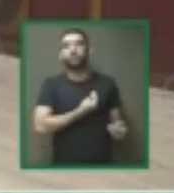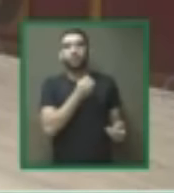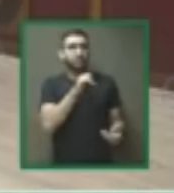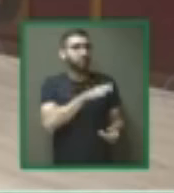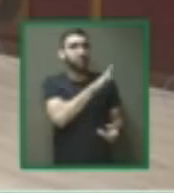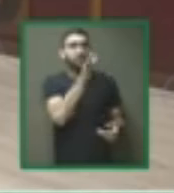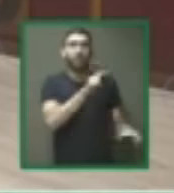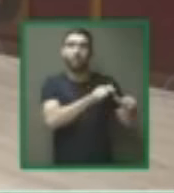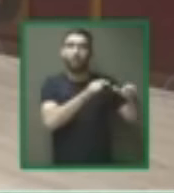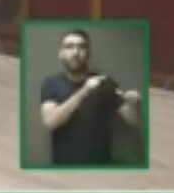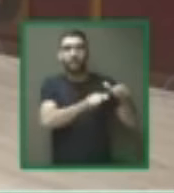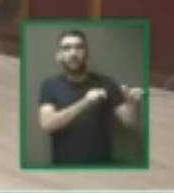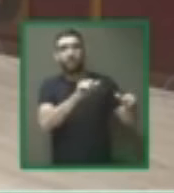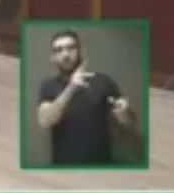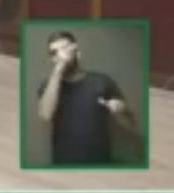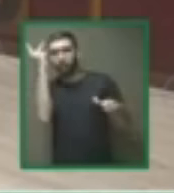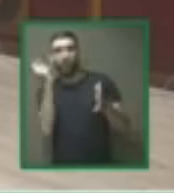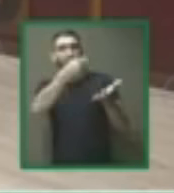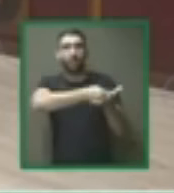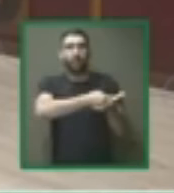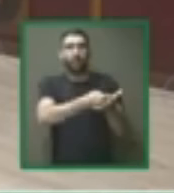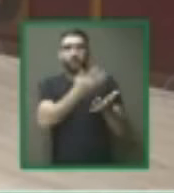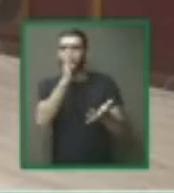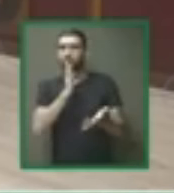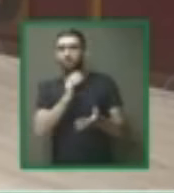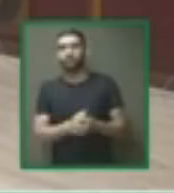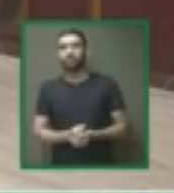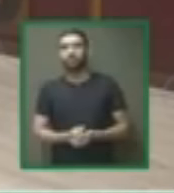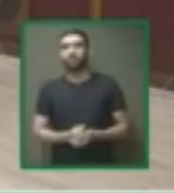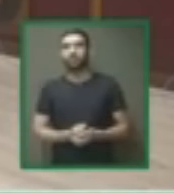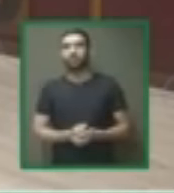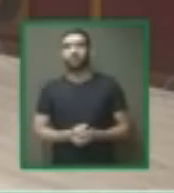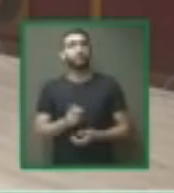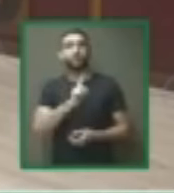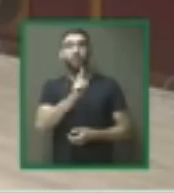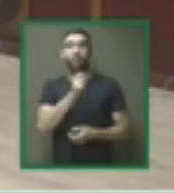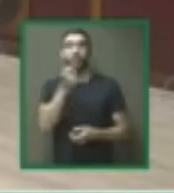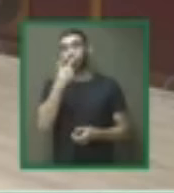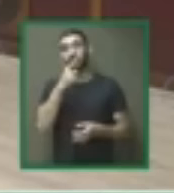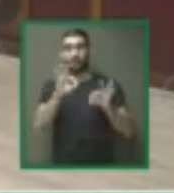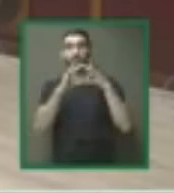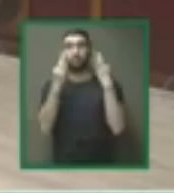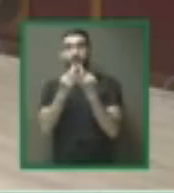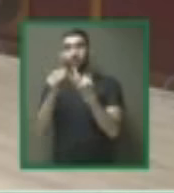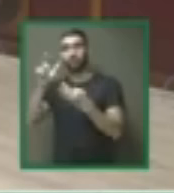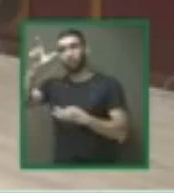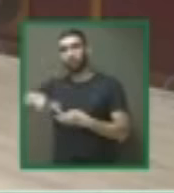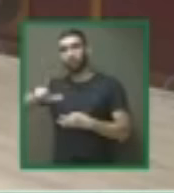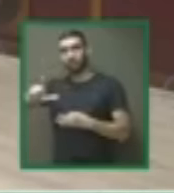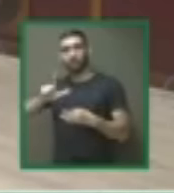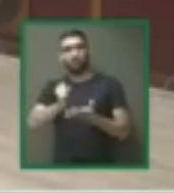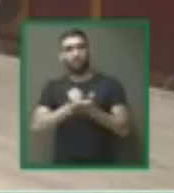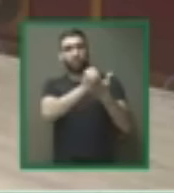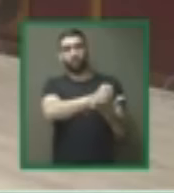foi trabalhar, se alguém sustentava ele? Até onde eu sei, ele era mantido pela família do Lohan.